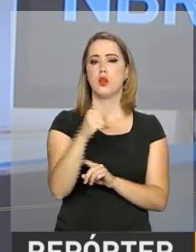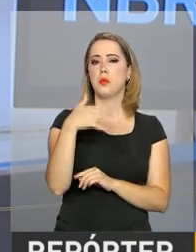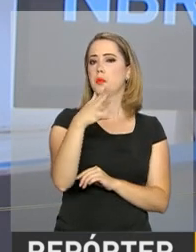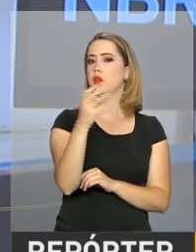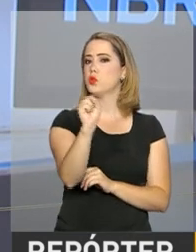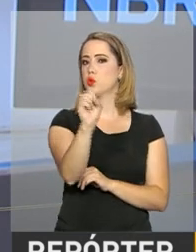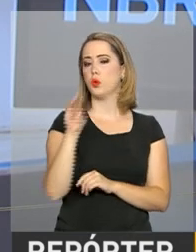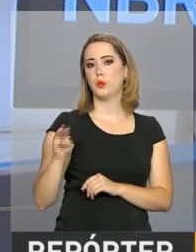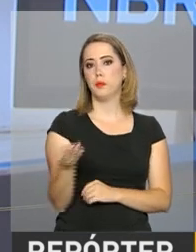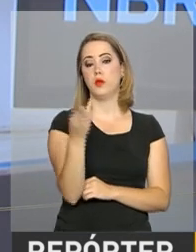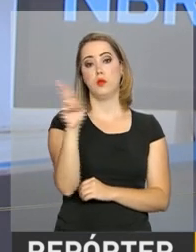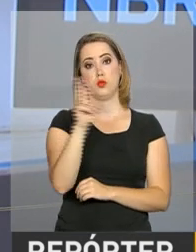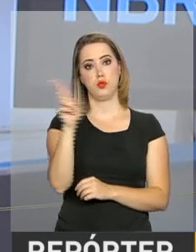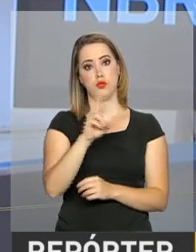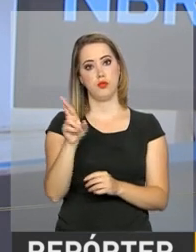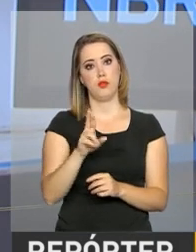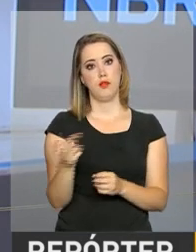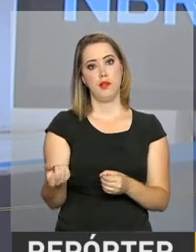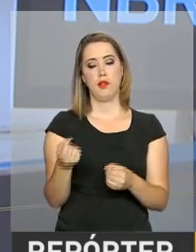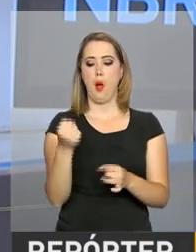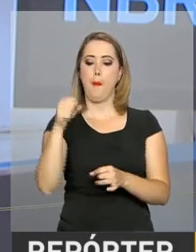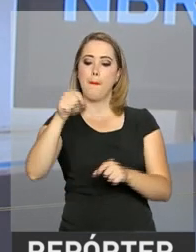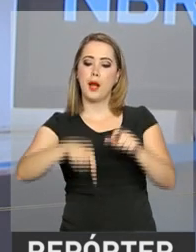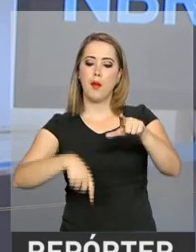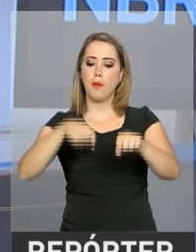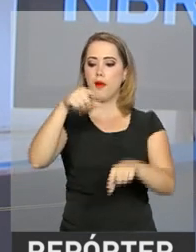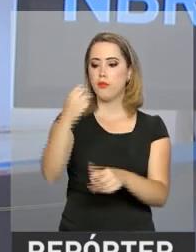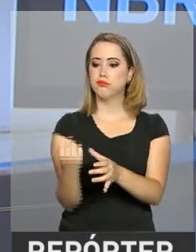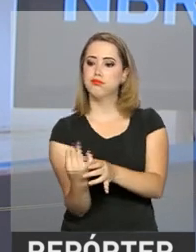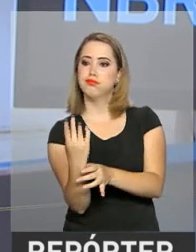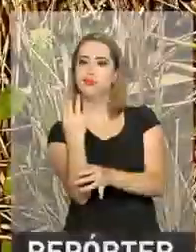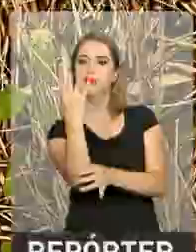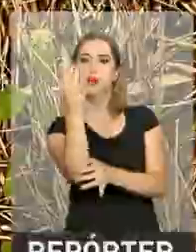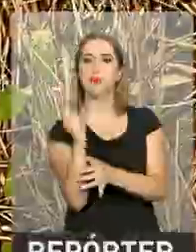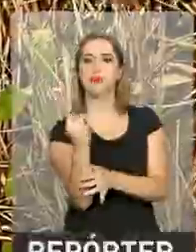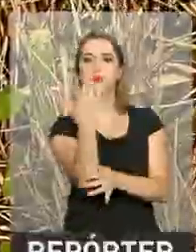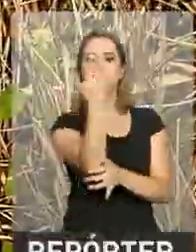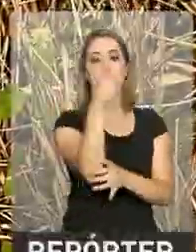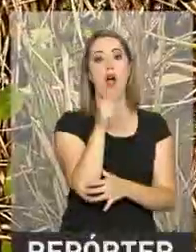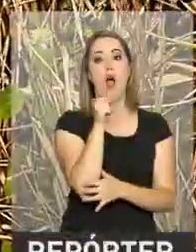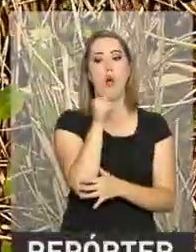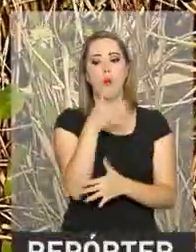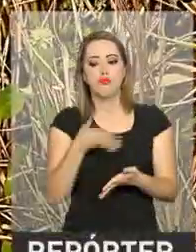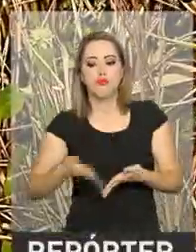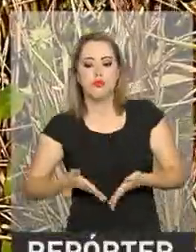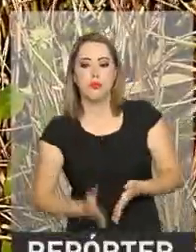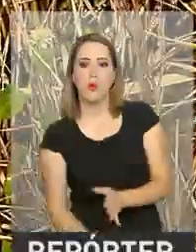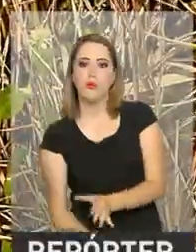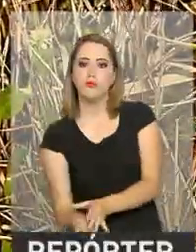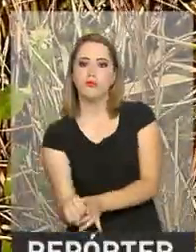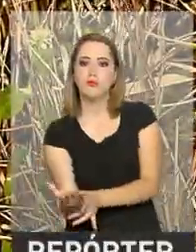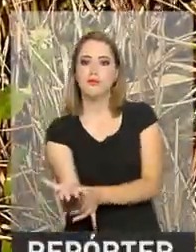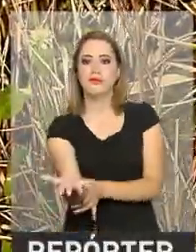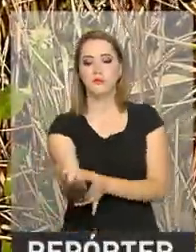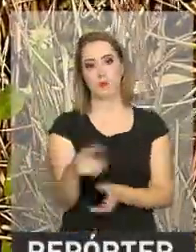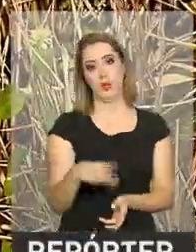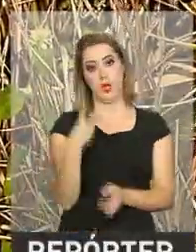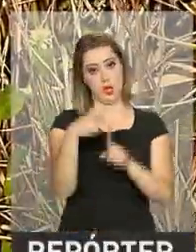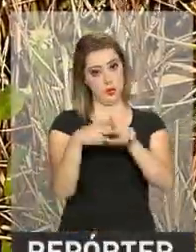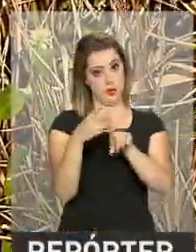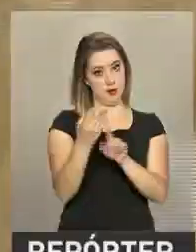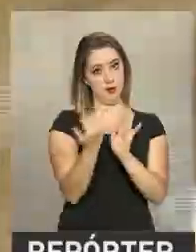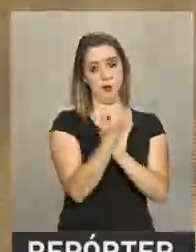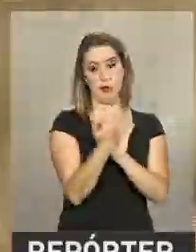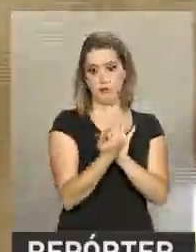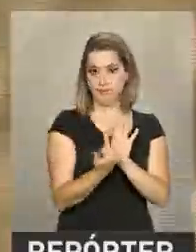para recuperar nascentes em áreas de preservação permanente. Os recursos vão para 3 projetos de organizações da